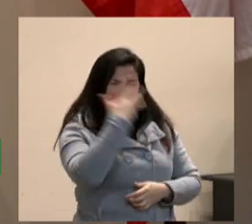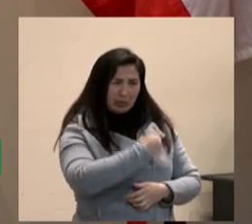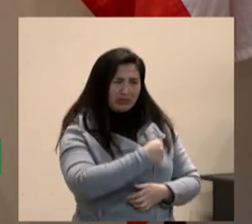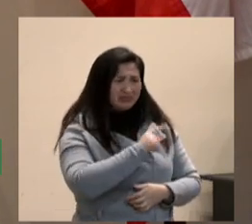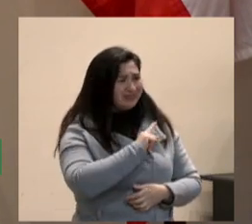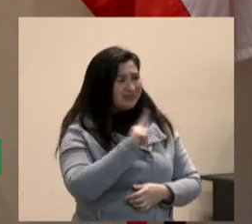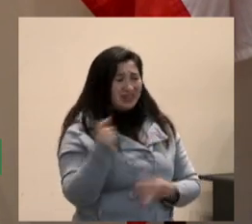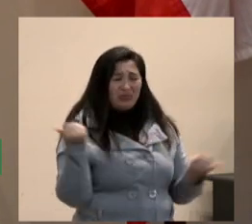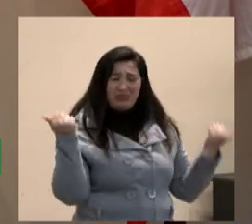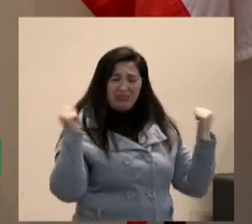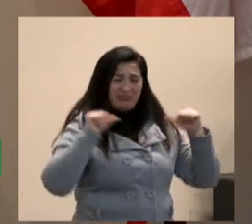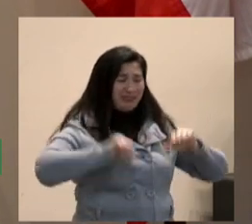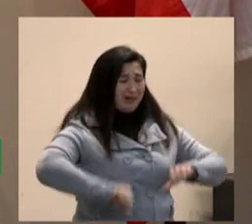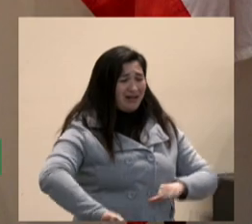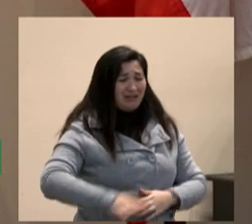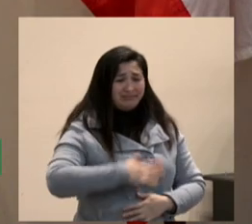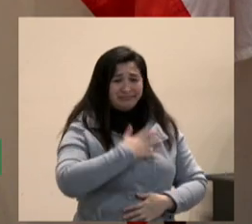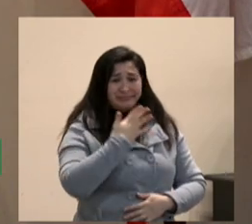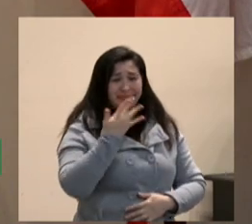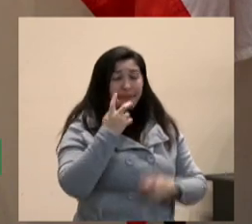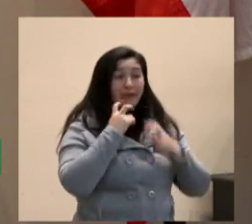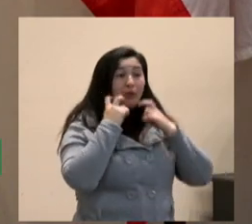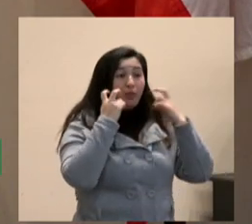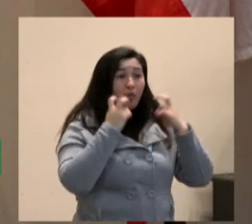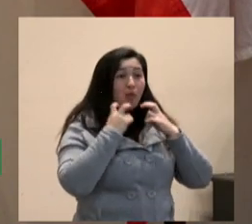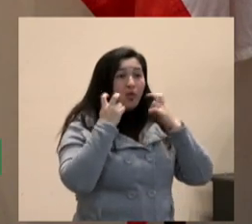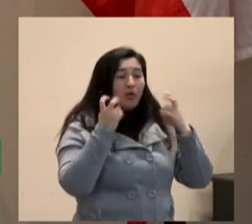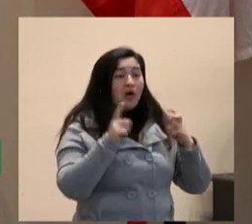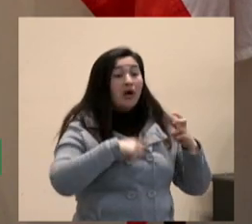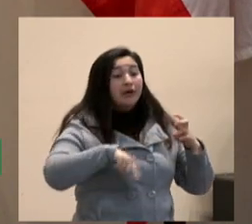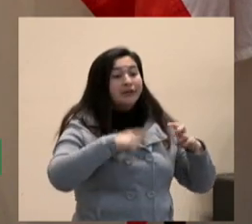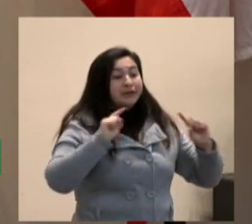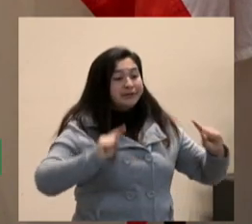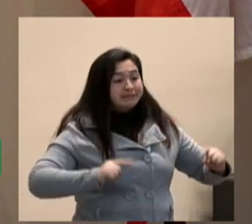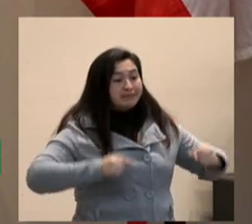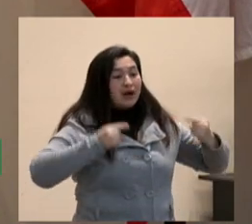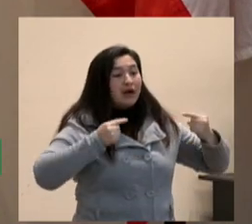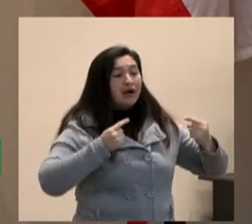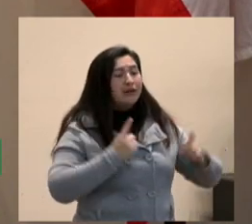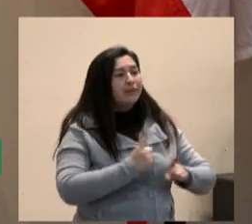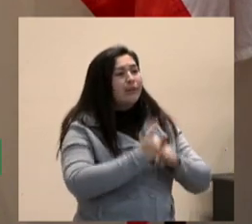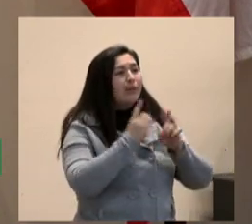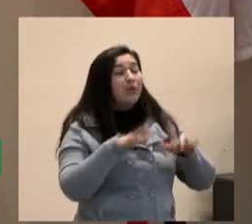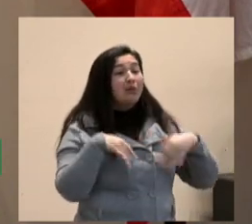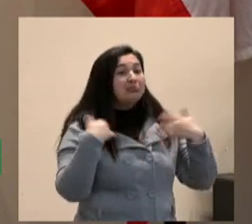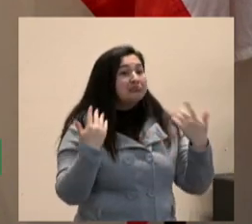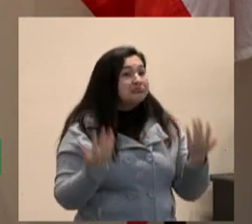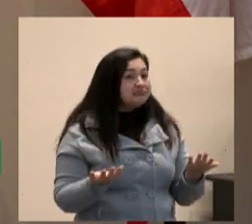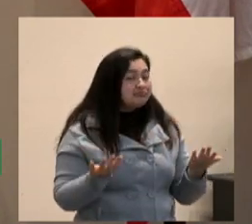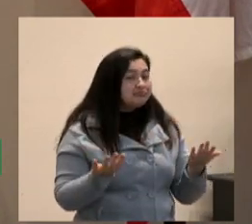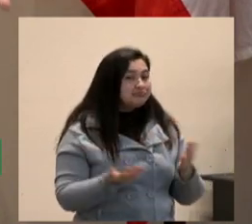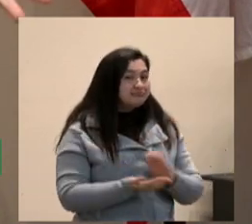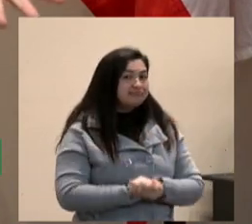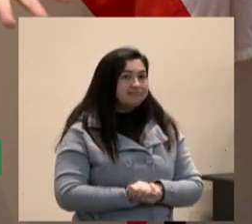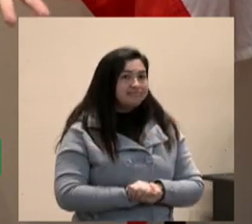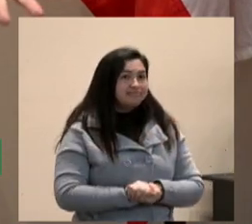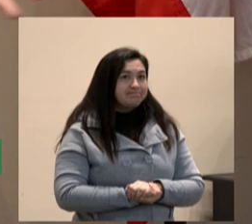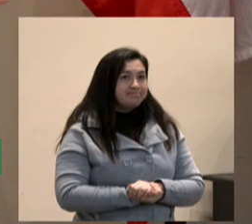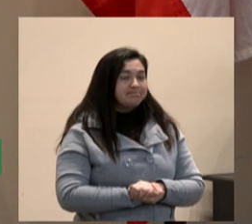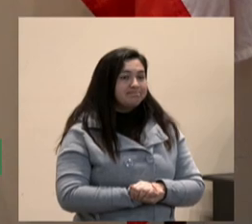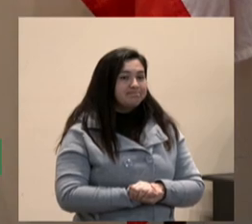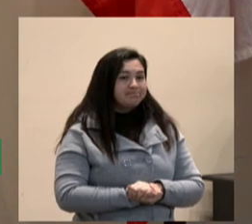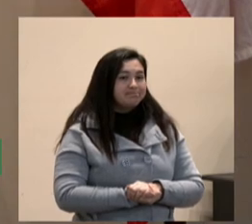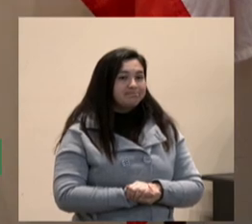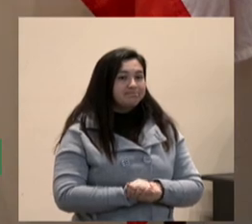quadro horroroso, vergonhoso. Quais são os desafios, né, que a gente apresentou